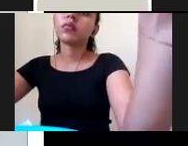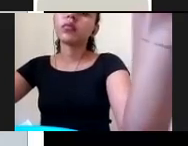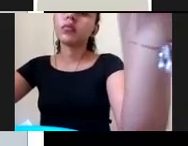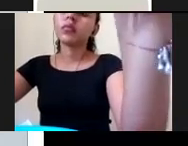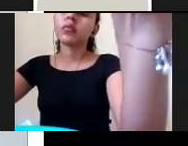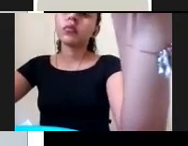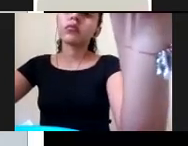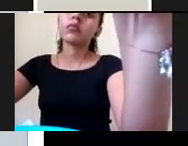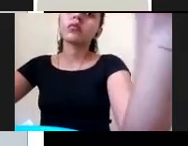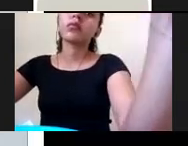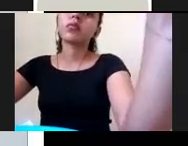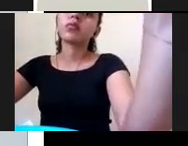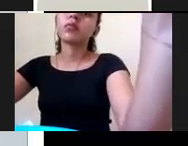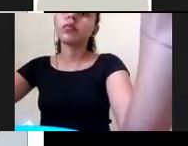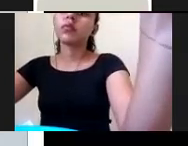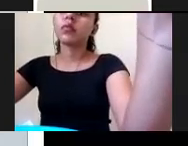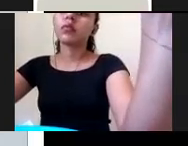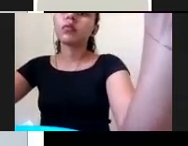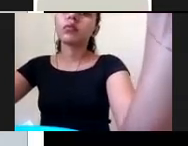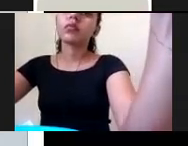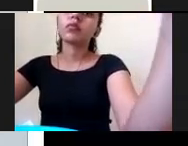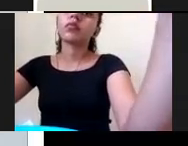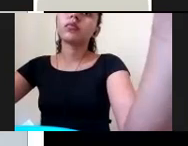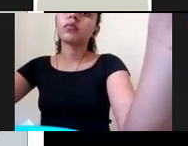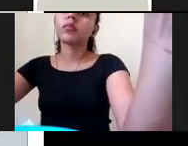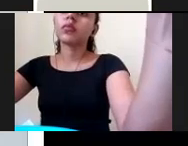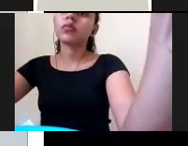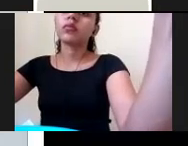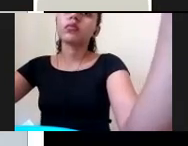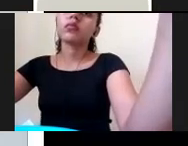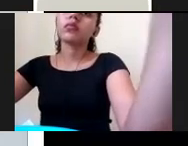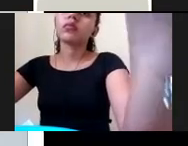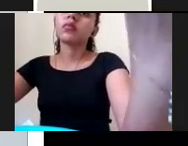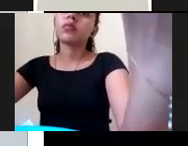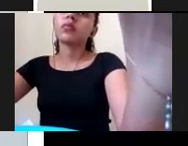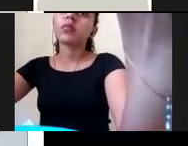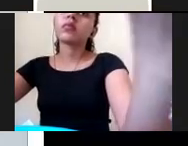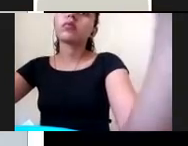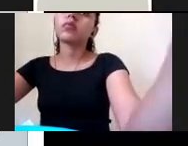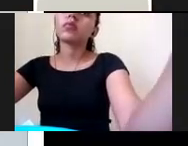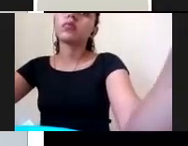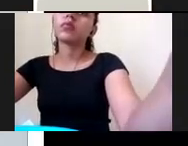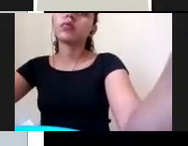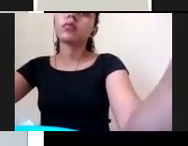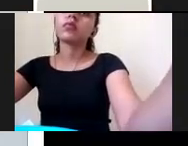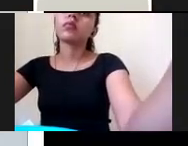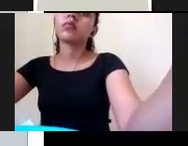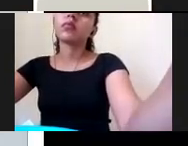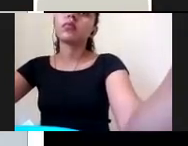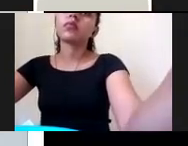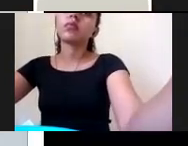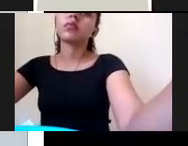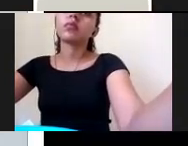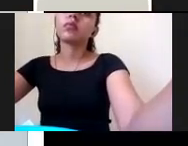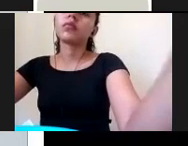esse esteto e esse esfigmo, que é o que verifica a pressão arterial. Porque quando nós